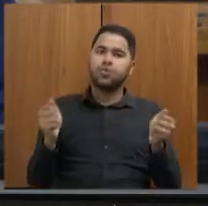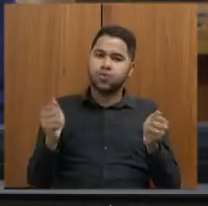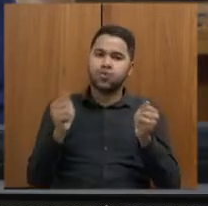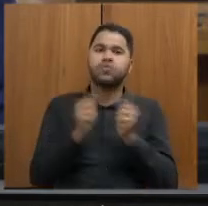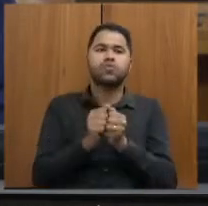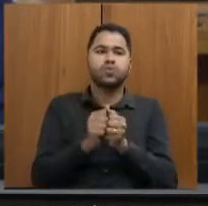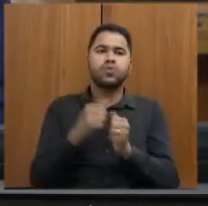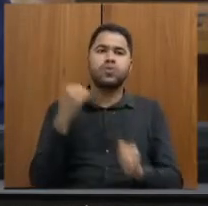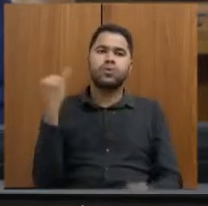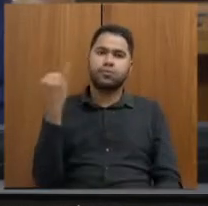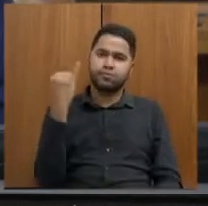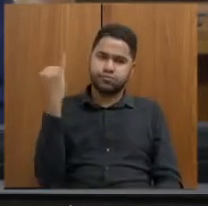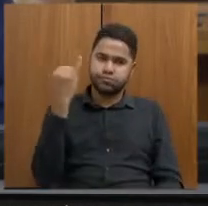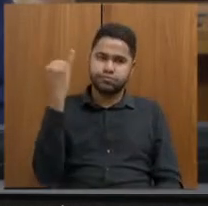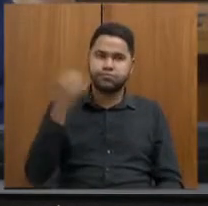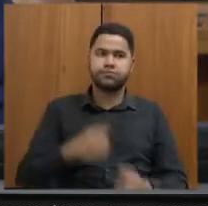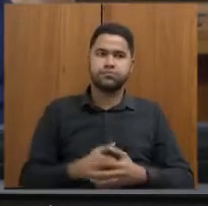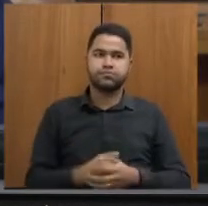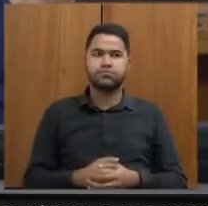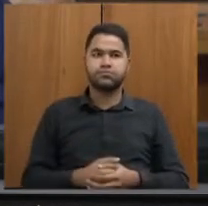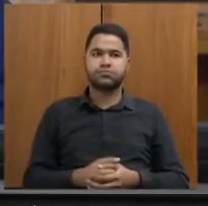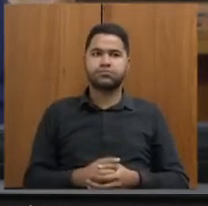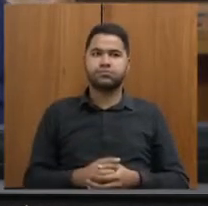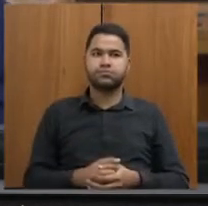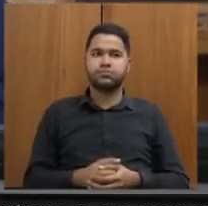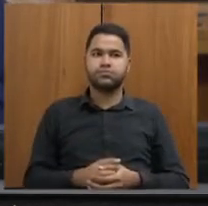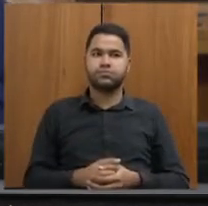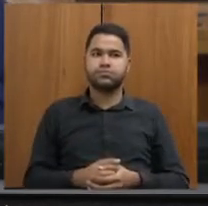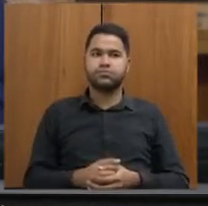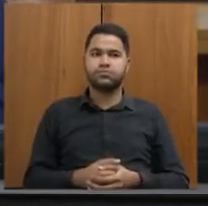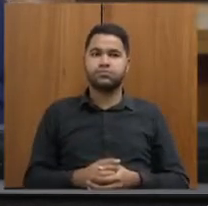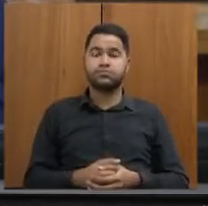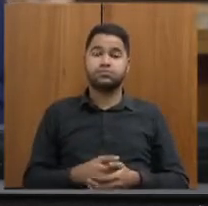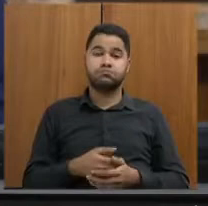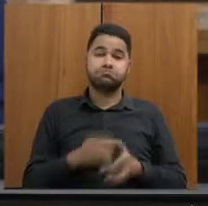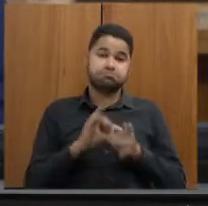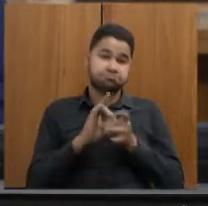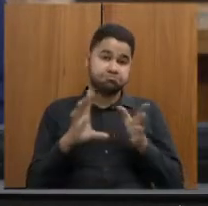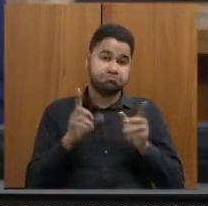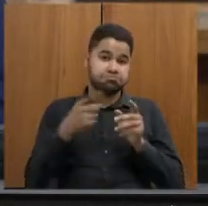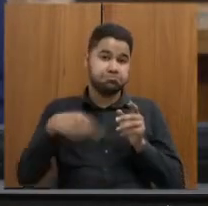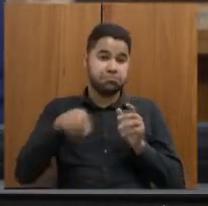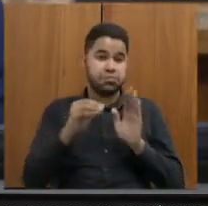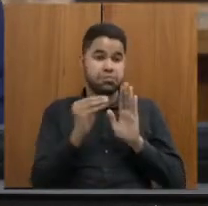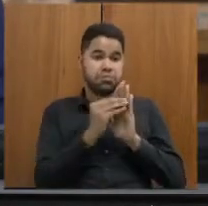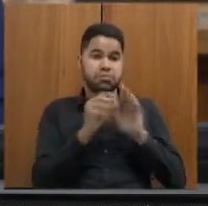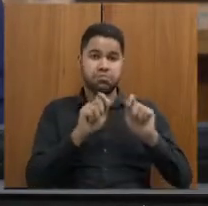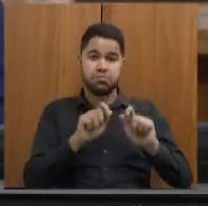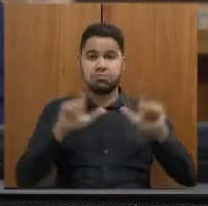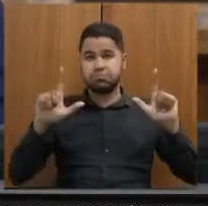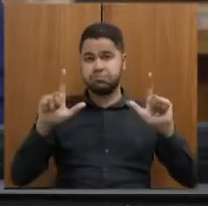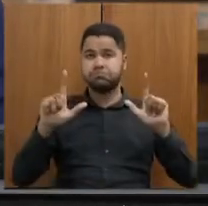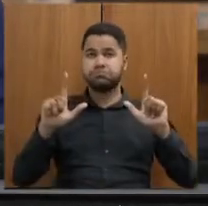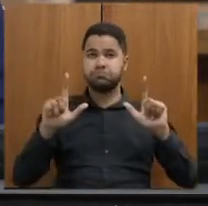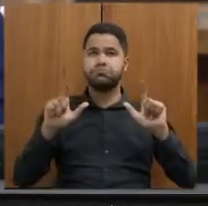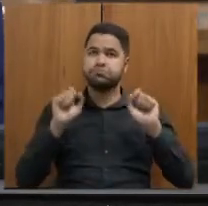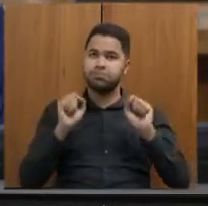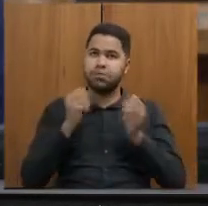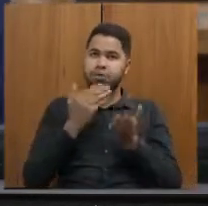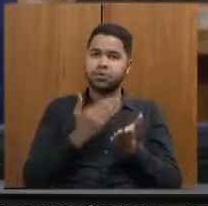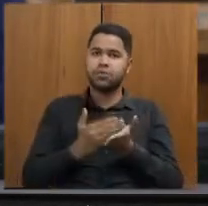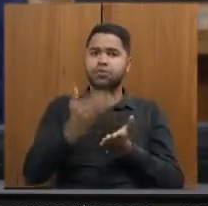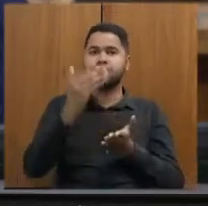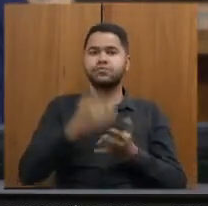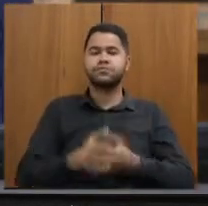é de suma importância é nós estamos aptos já se quiserem colocar a nossa apresentação a gente já pode dar